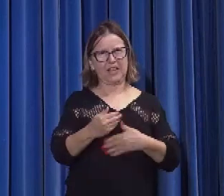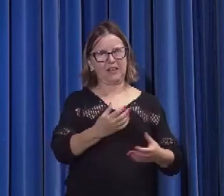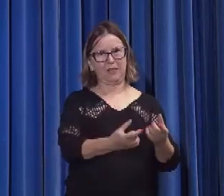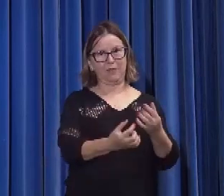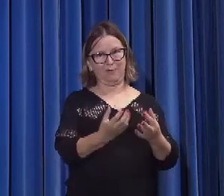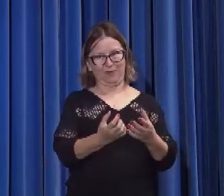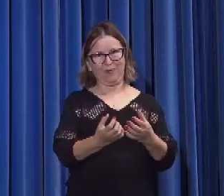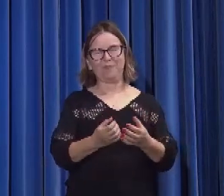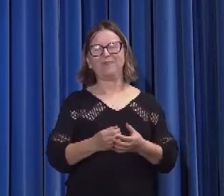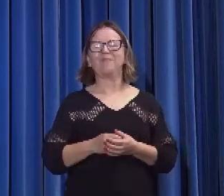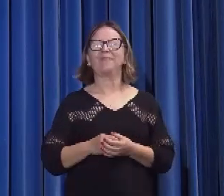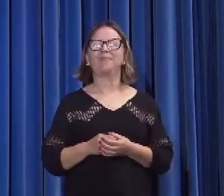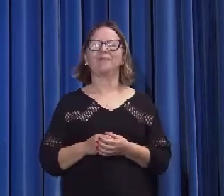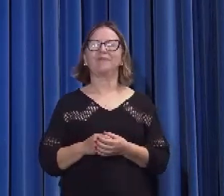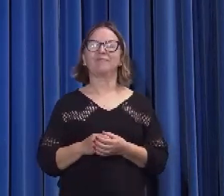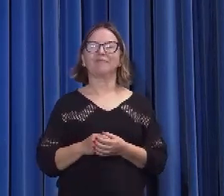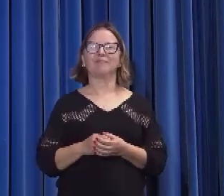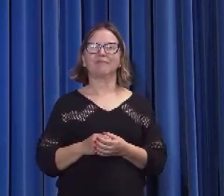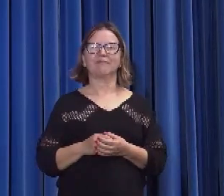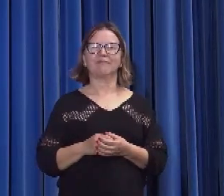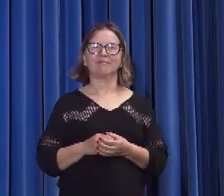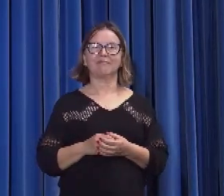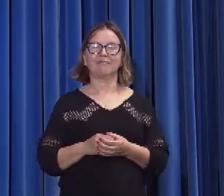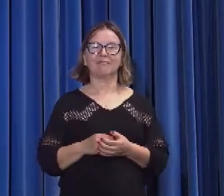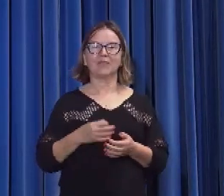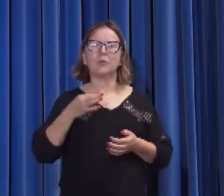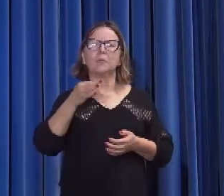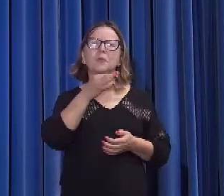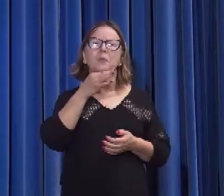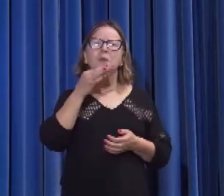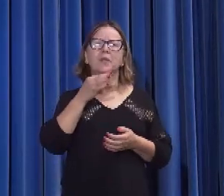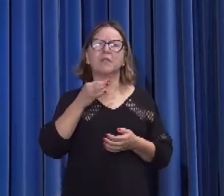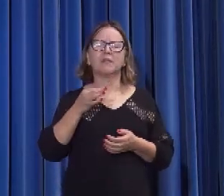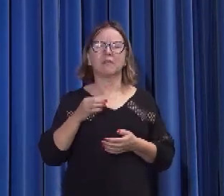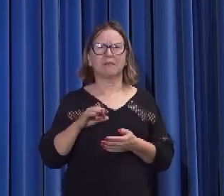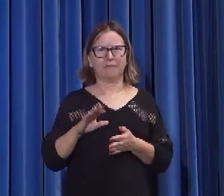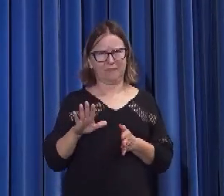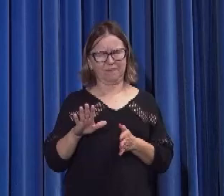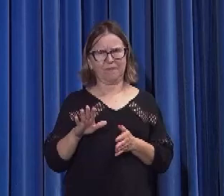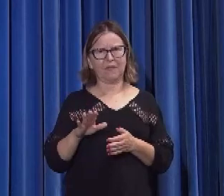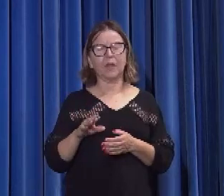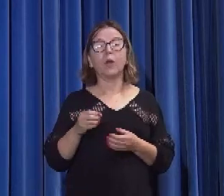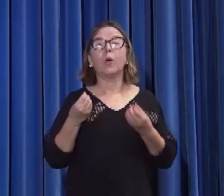aqui eu faço um comentário. Como que se purifica o ouro?